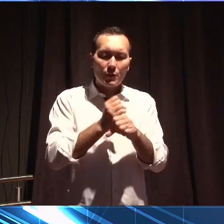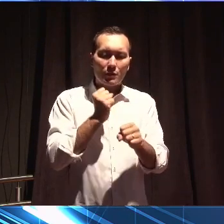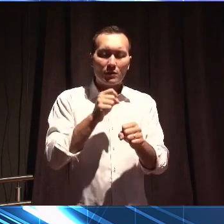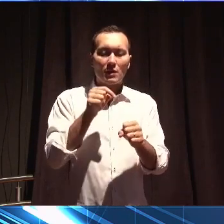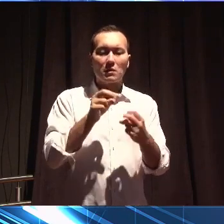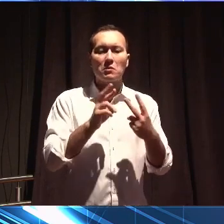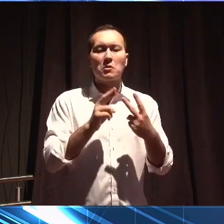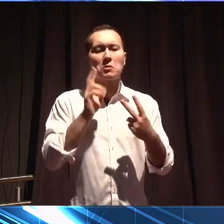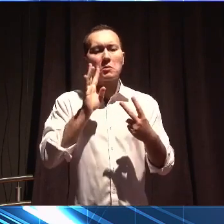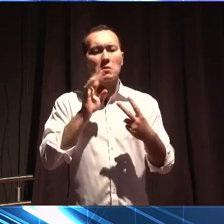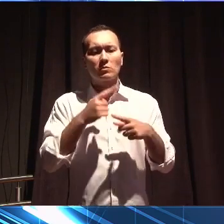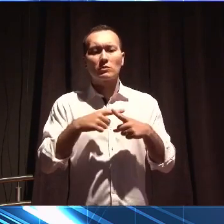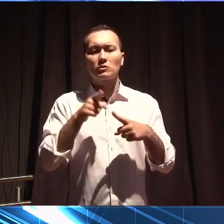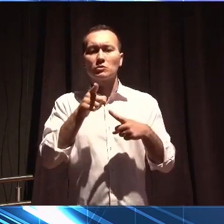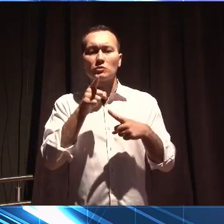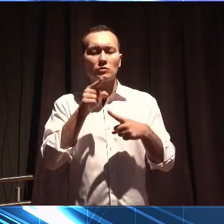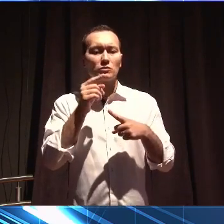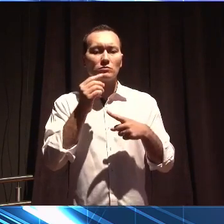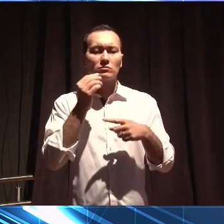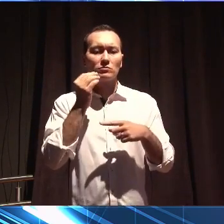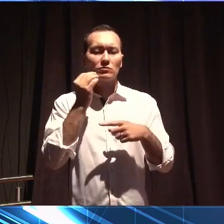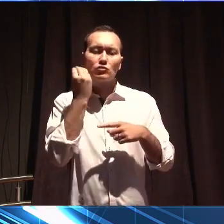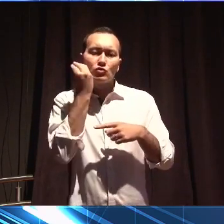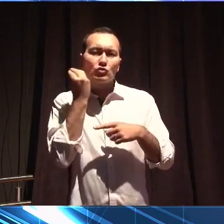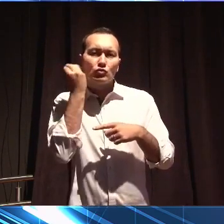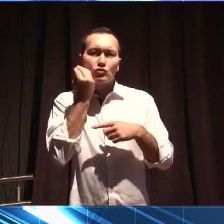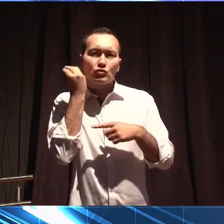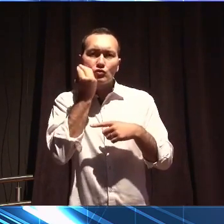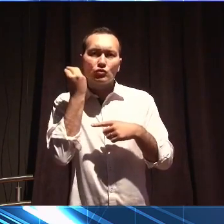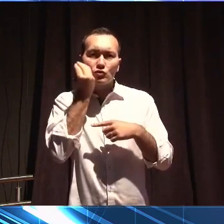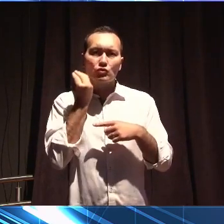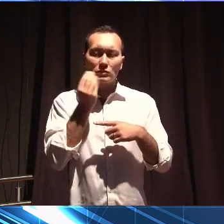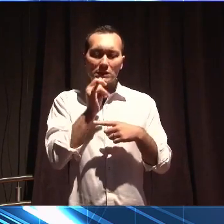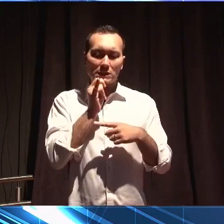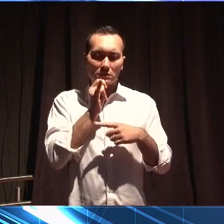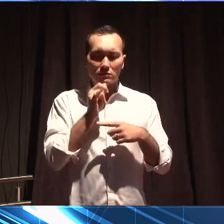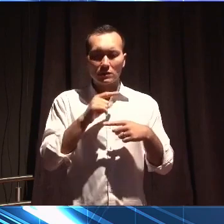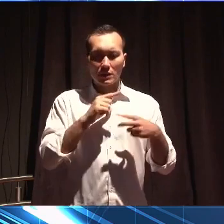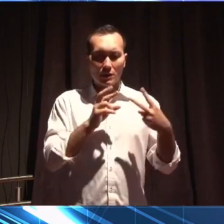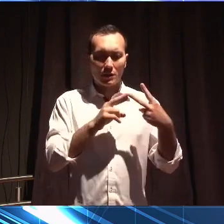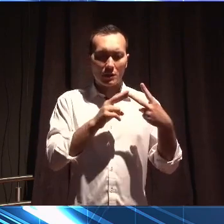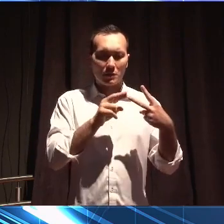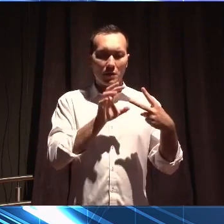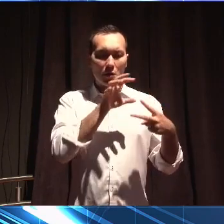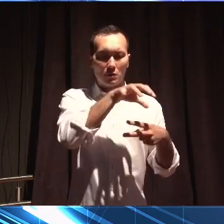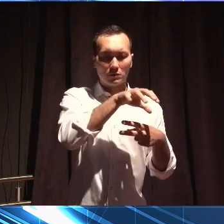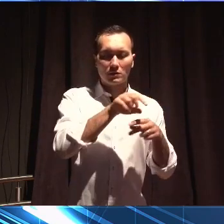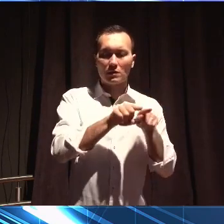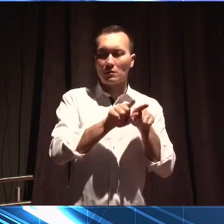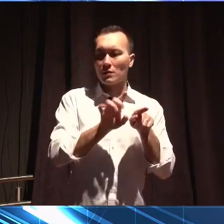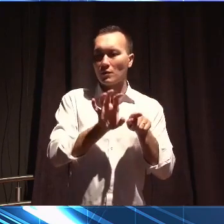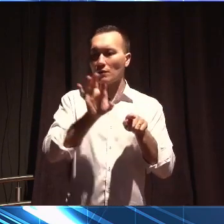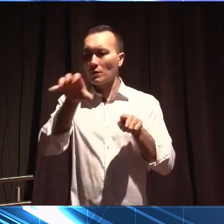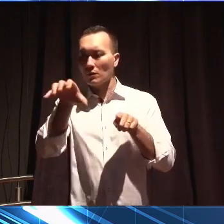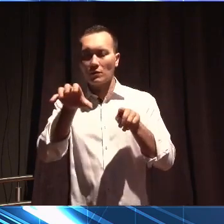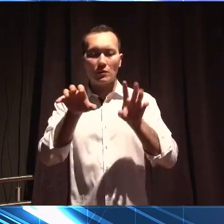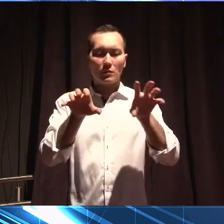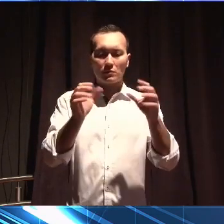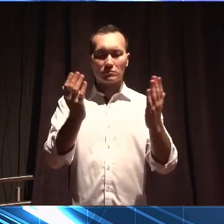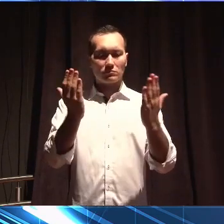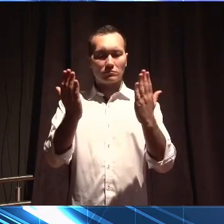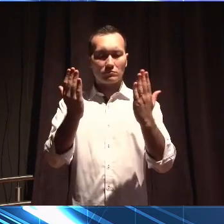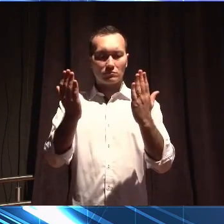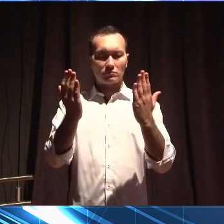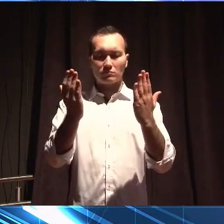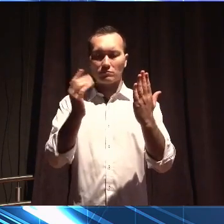consegue simular, às vezes, a criação do mesmo recurso em uma região e em outra, daí você consegue comparar o